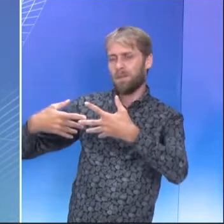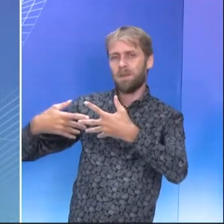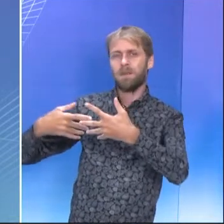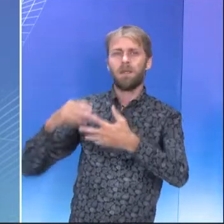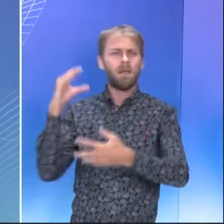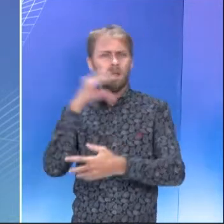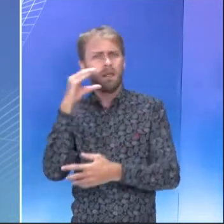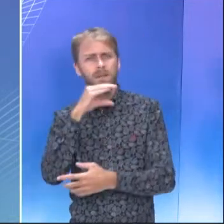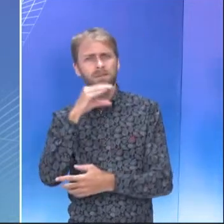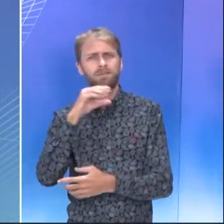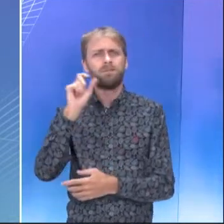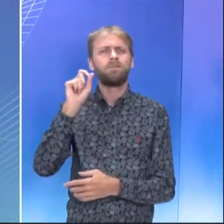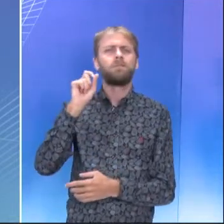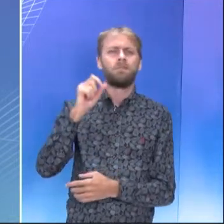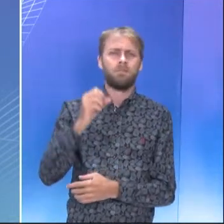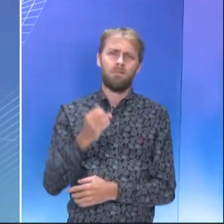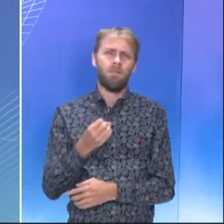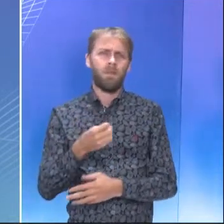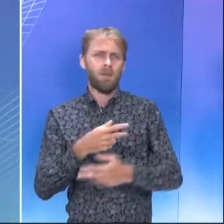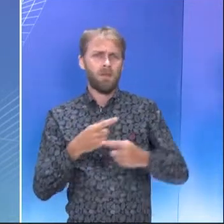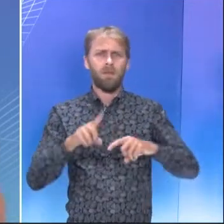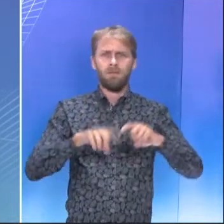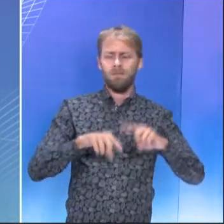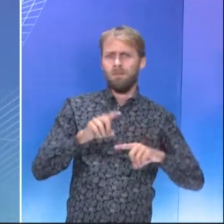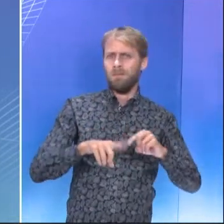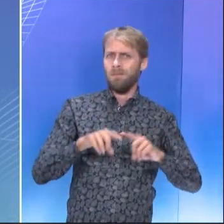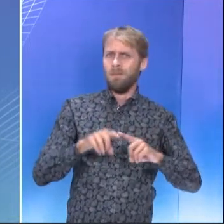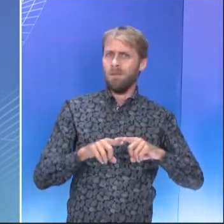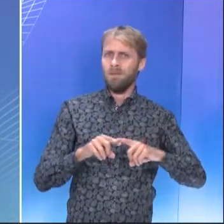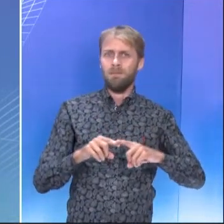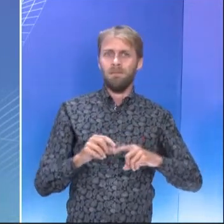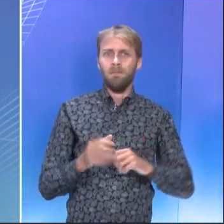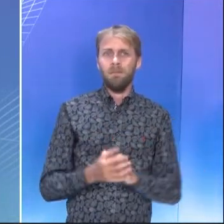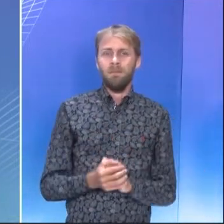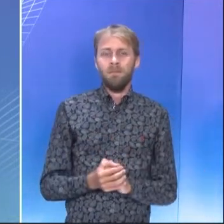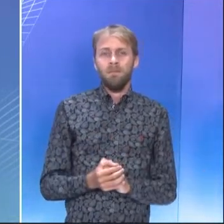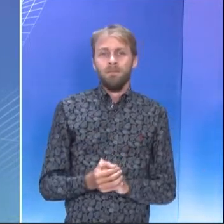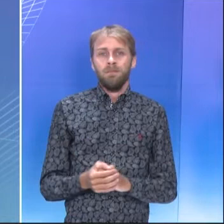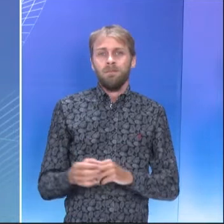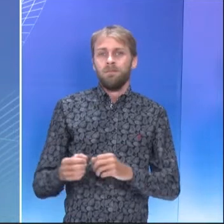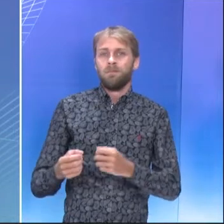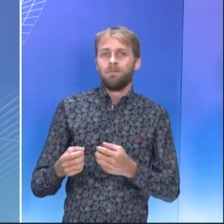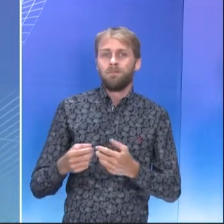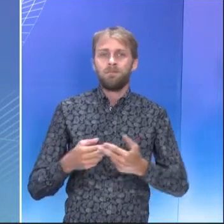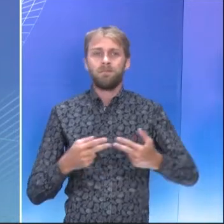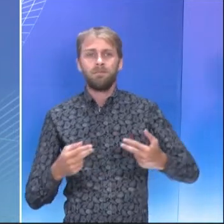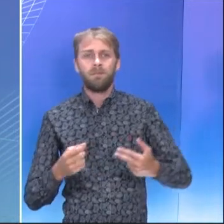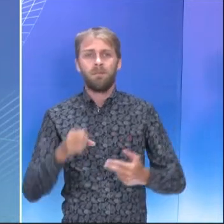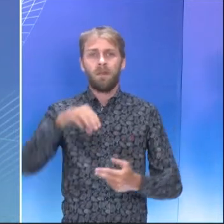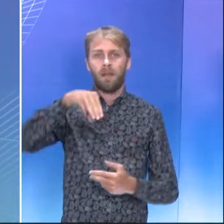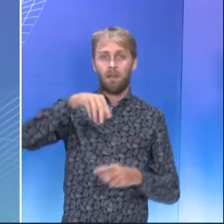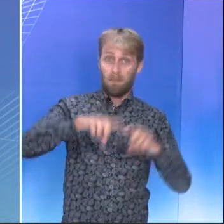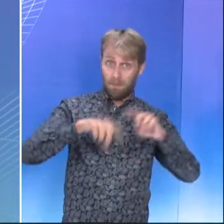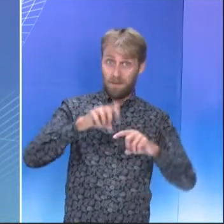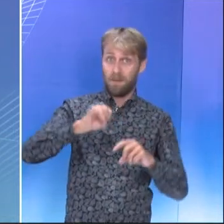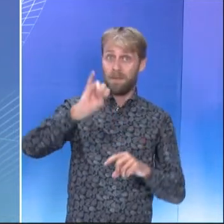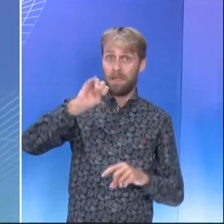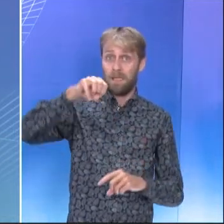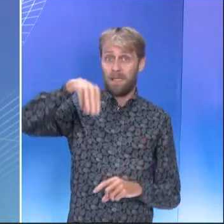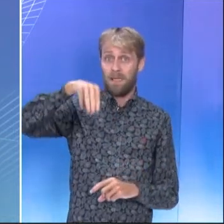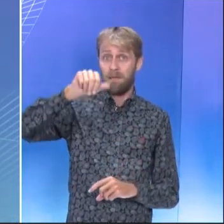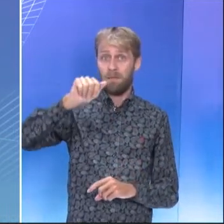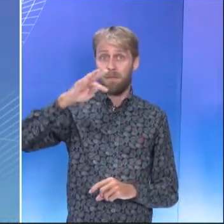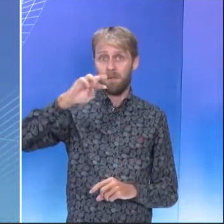de o que são bens materiais, bens culturais materiais e bens culturais imateriais, né?